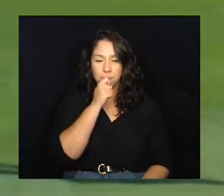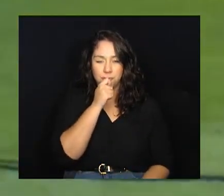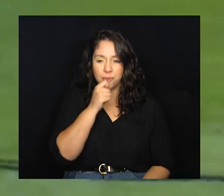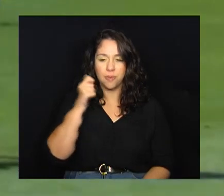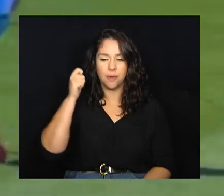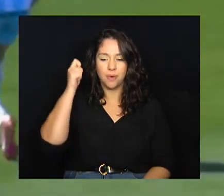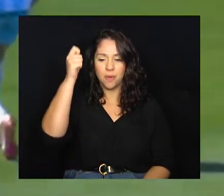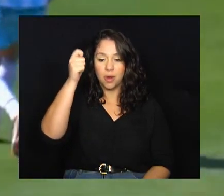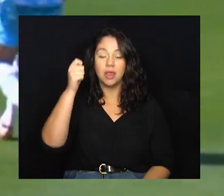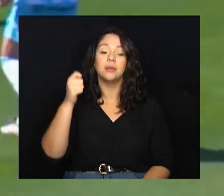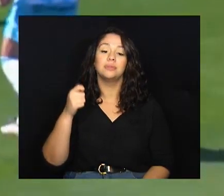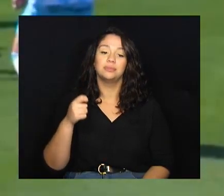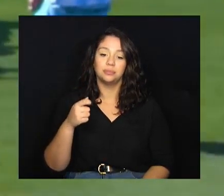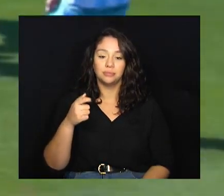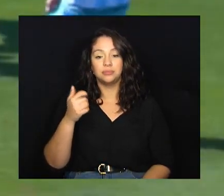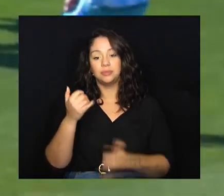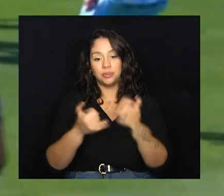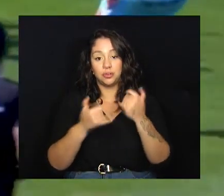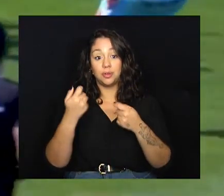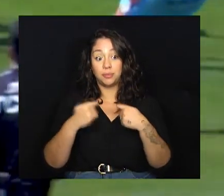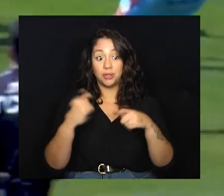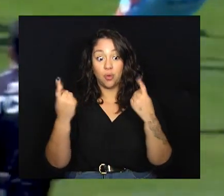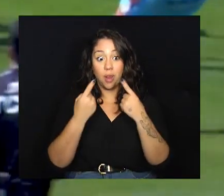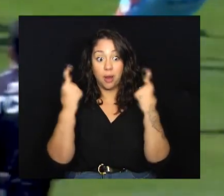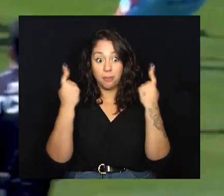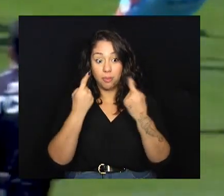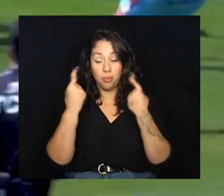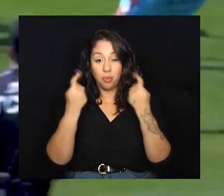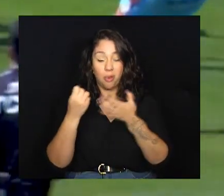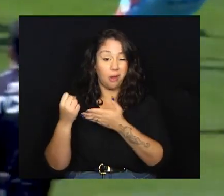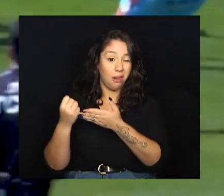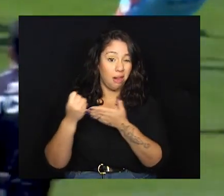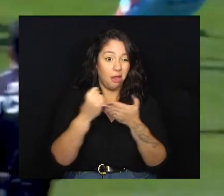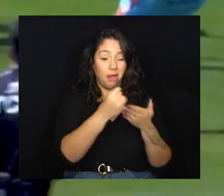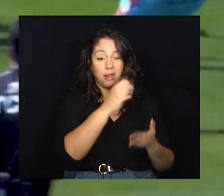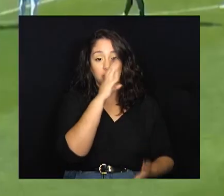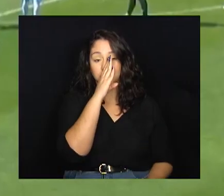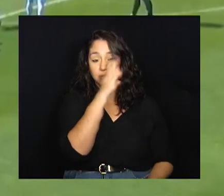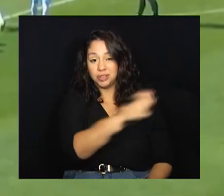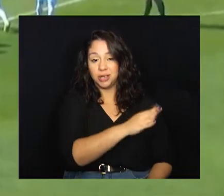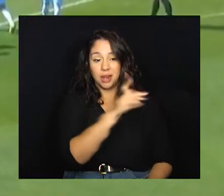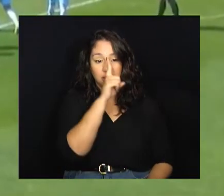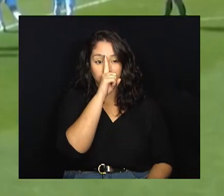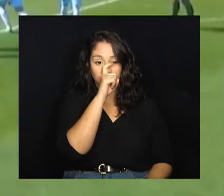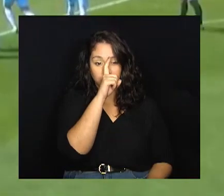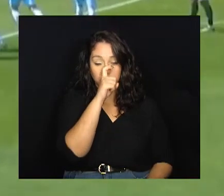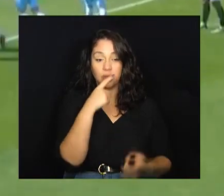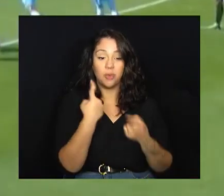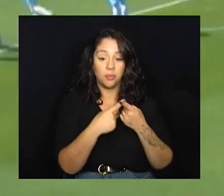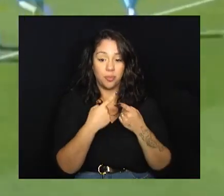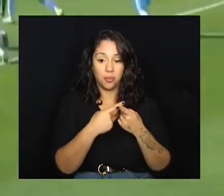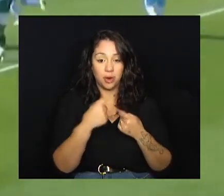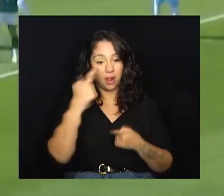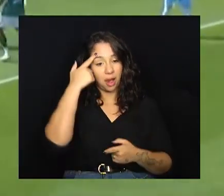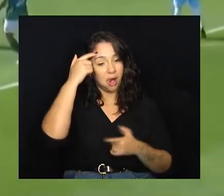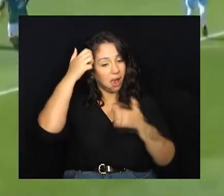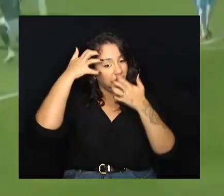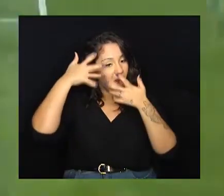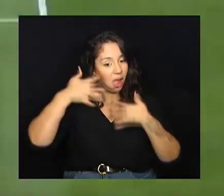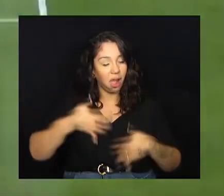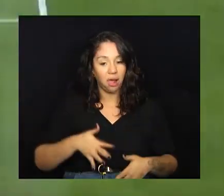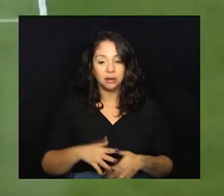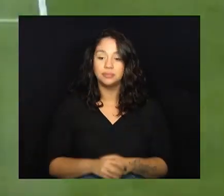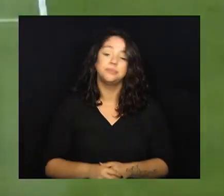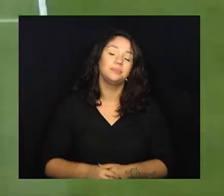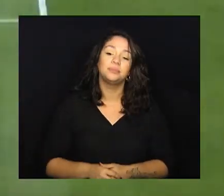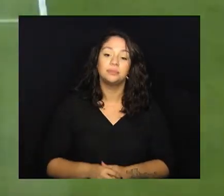jogador precisou sair de ambulância diretamente para o hospital por conta do sangramento Bruno